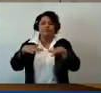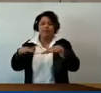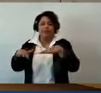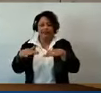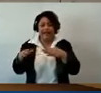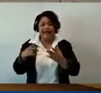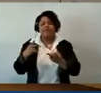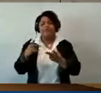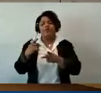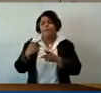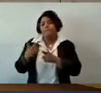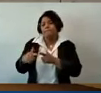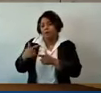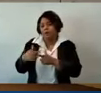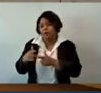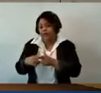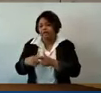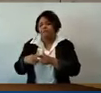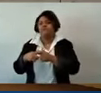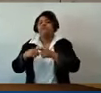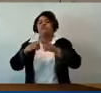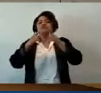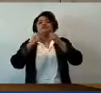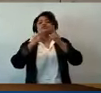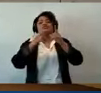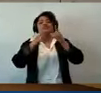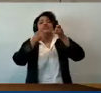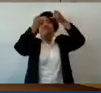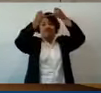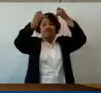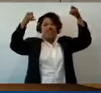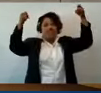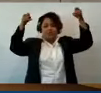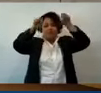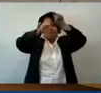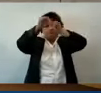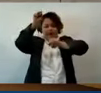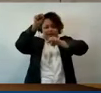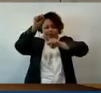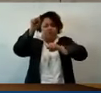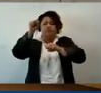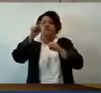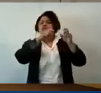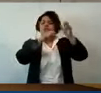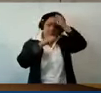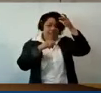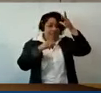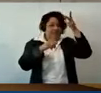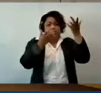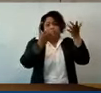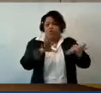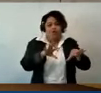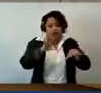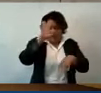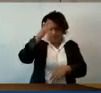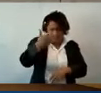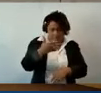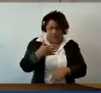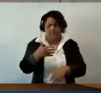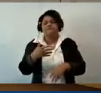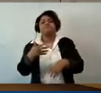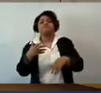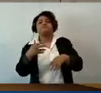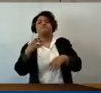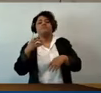tem o problema dos fios e cabos partidos que o prefeito não quer resolver, Belo Horizonte que tem uma lagoa poluída e que